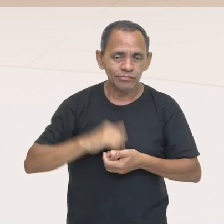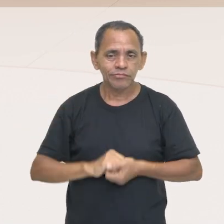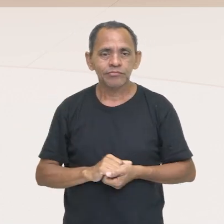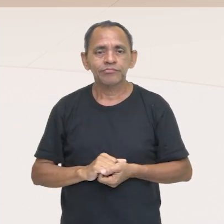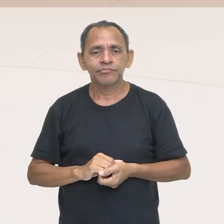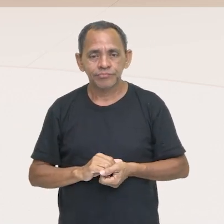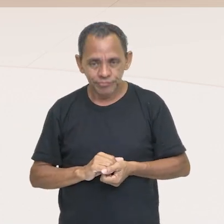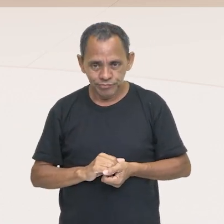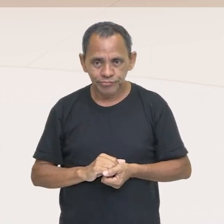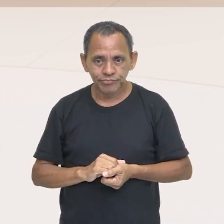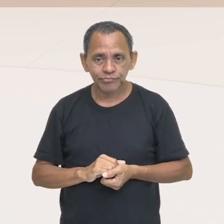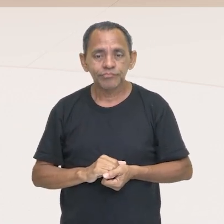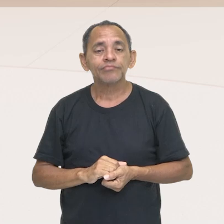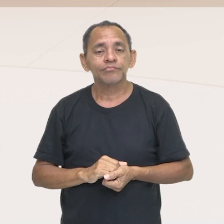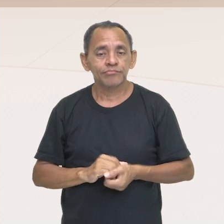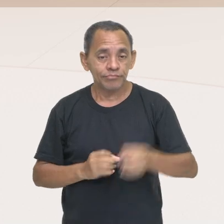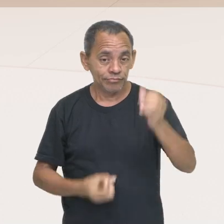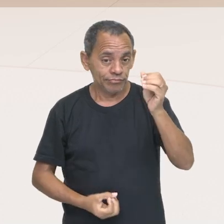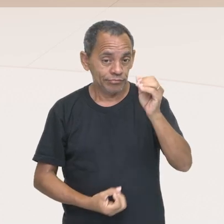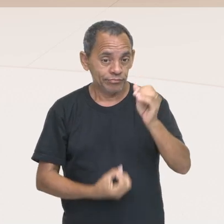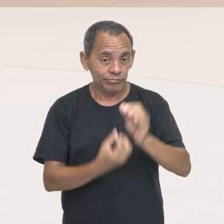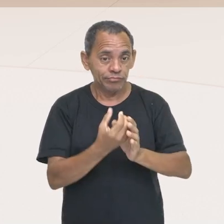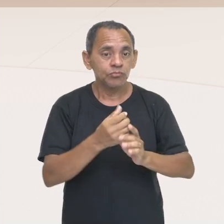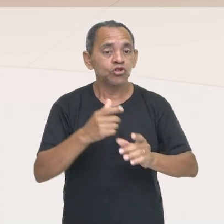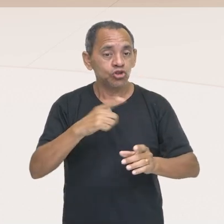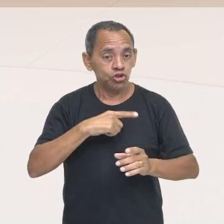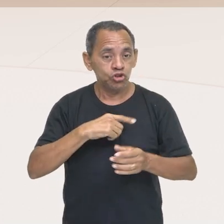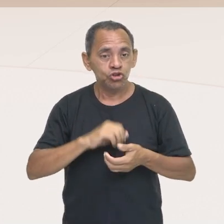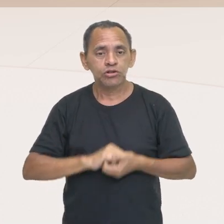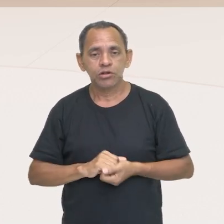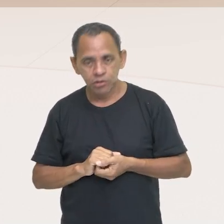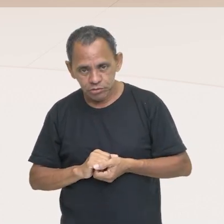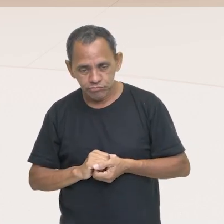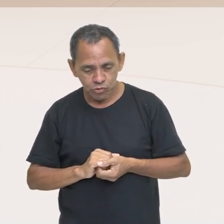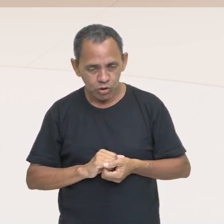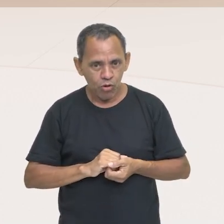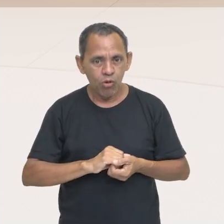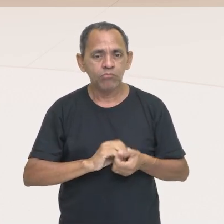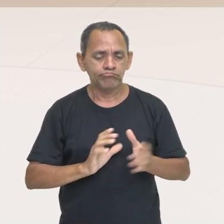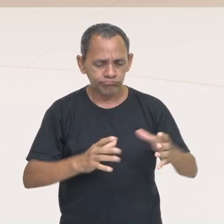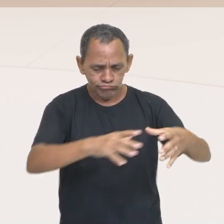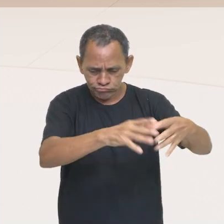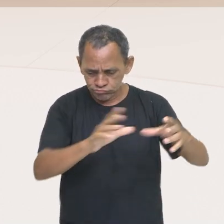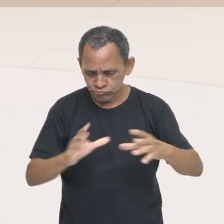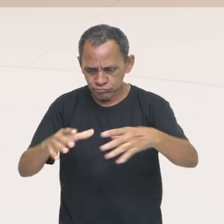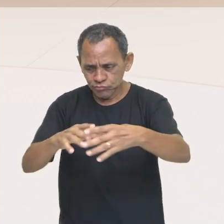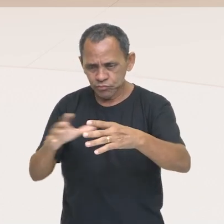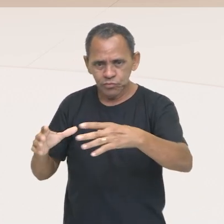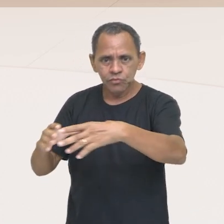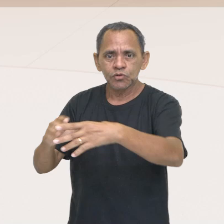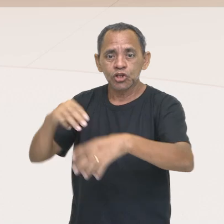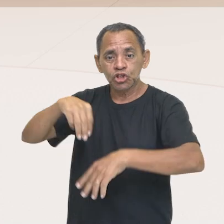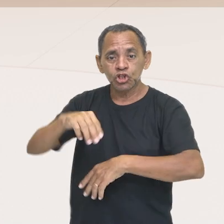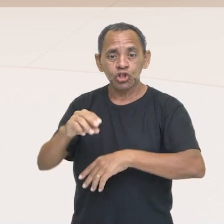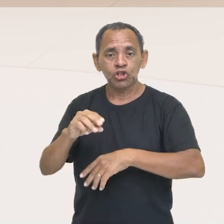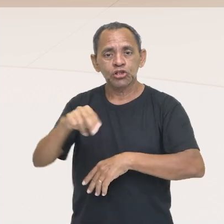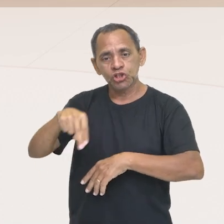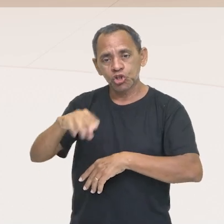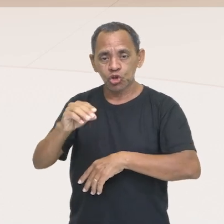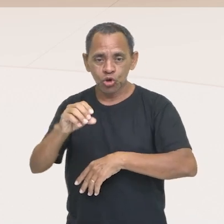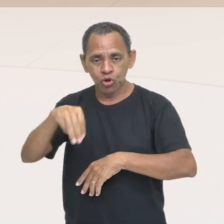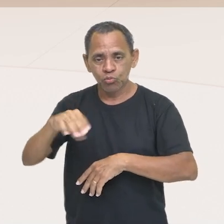o Egito, né, ele era formado justamente por esses agrupamentos, os nomos. E esses nomos, eles